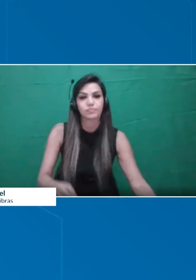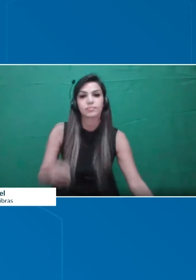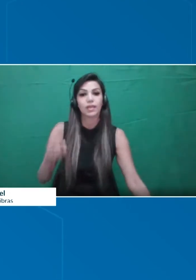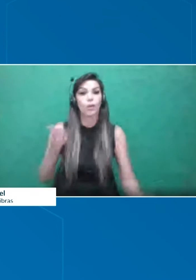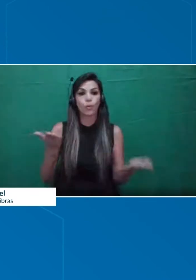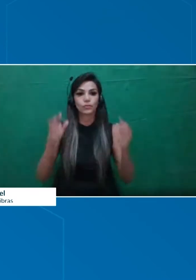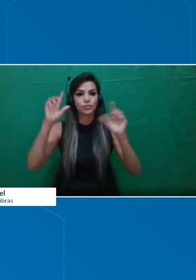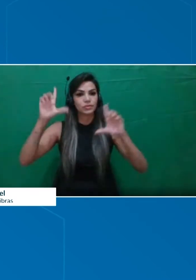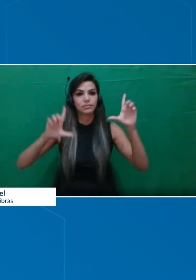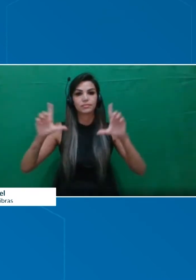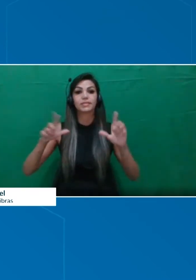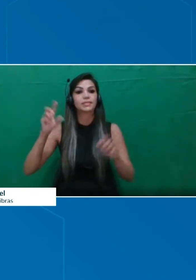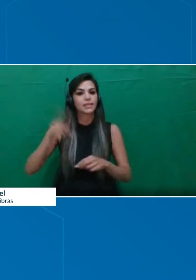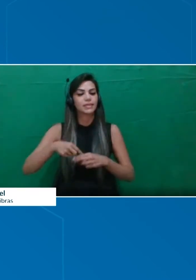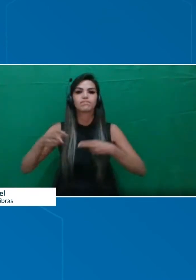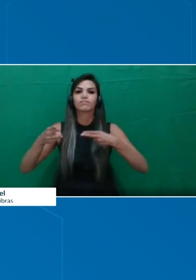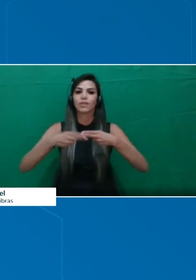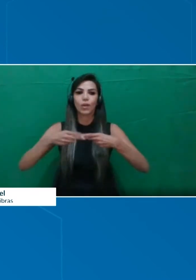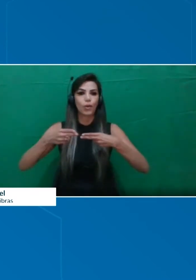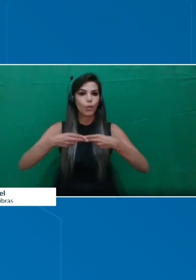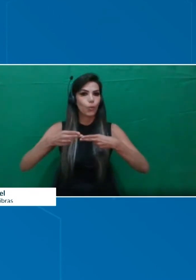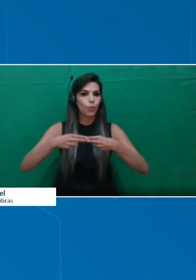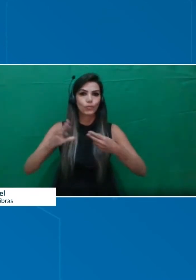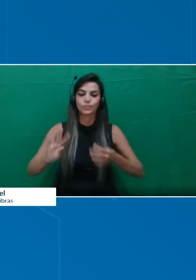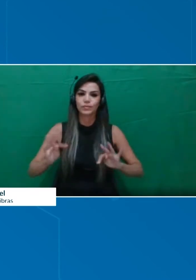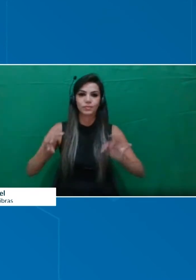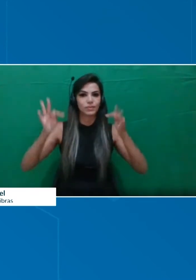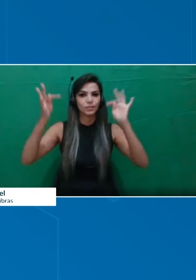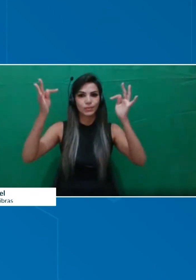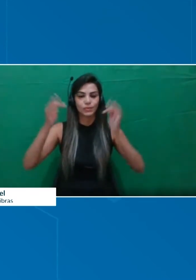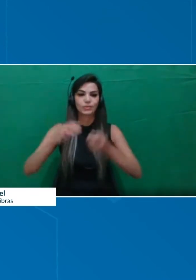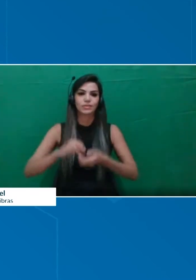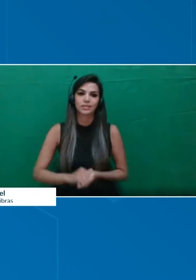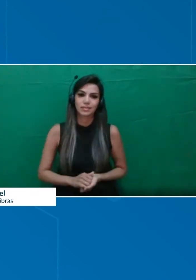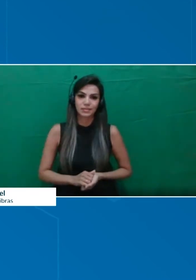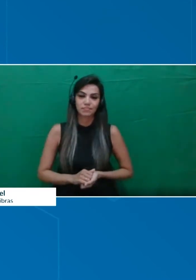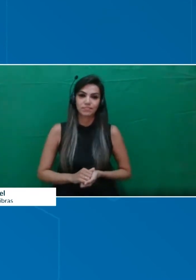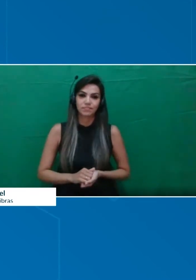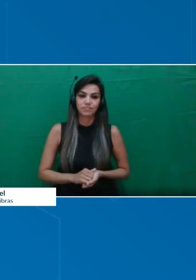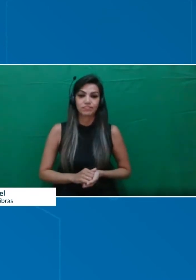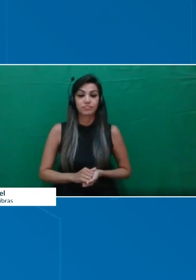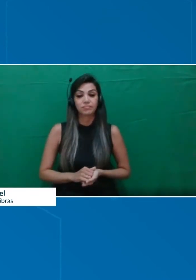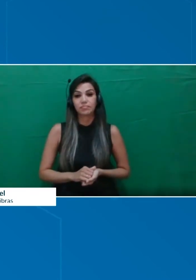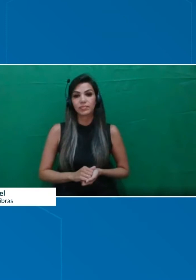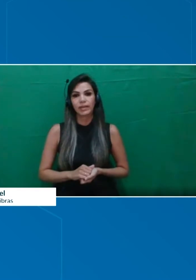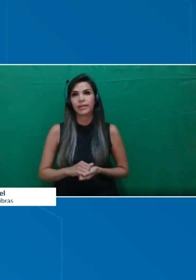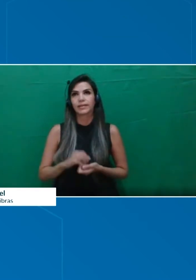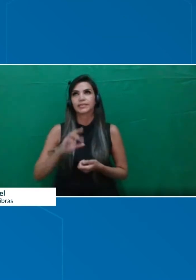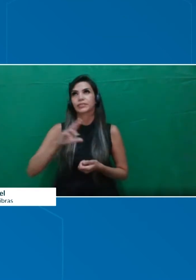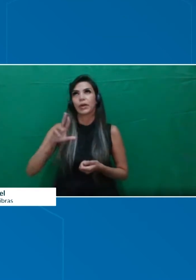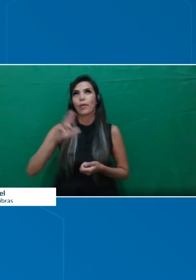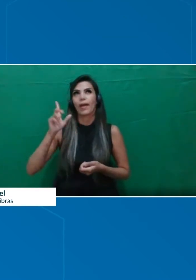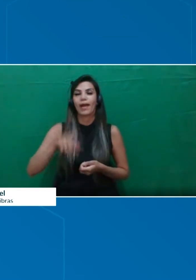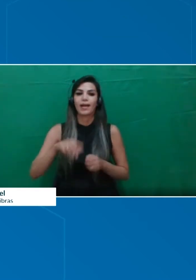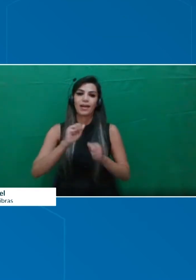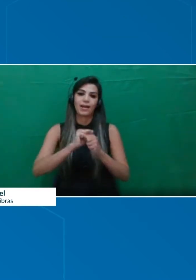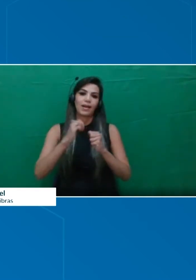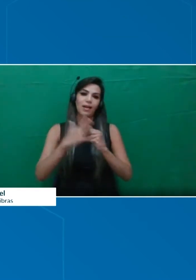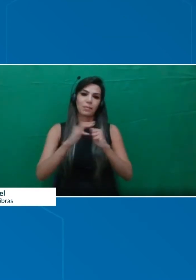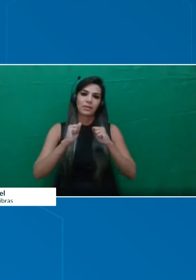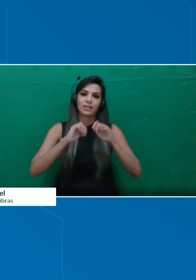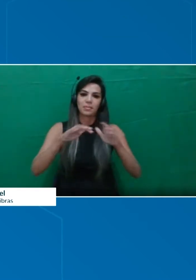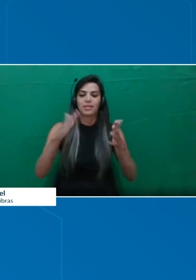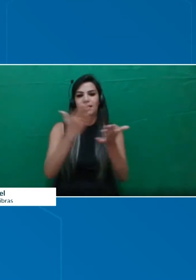isso não vai ser um ponto que acabou a pandemia, volta tudo como era antes,